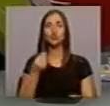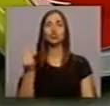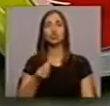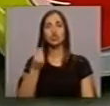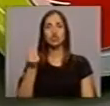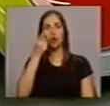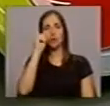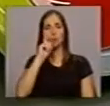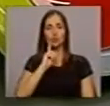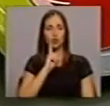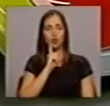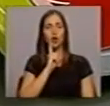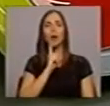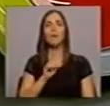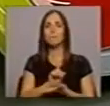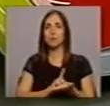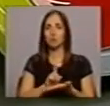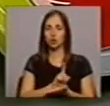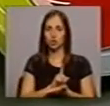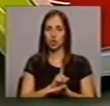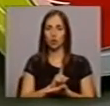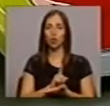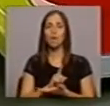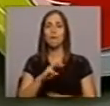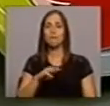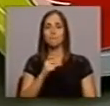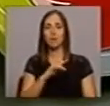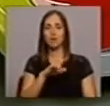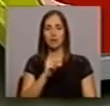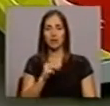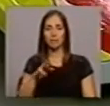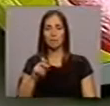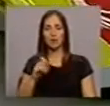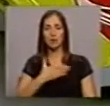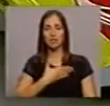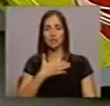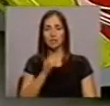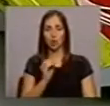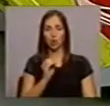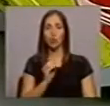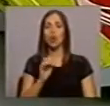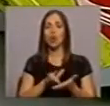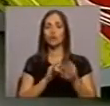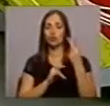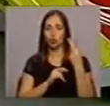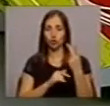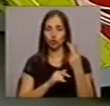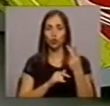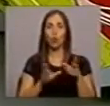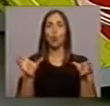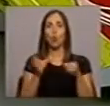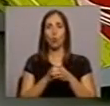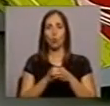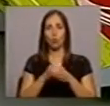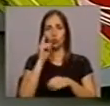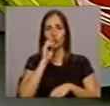do primeiro ciclo do ensino básico, Maria Francisca Macedo, publicado pela Book Smile, logo 2 volumes. do Clube dos Cientistas. Exatamente.